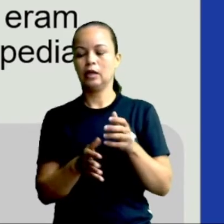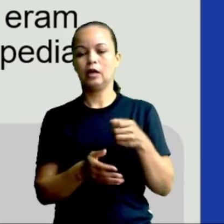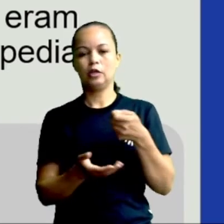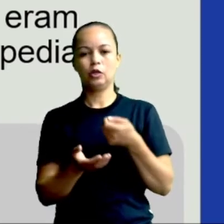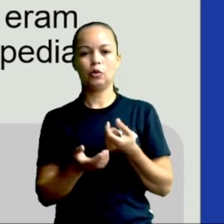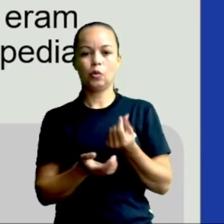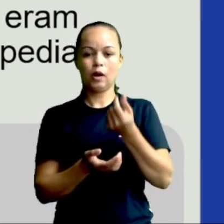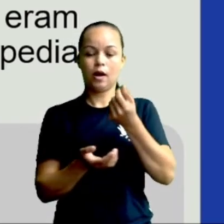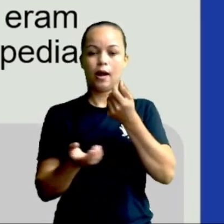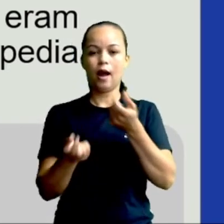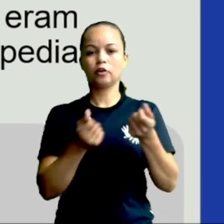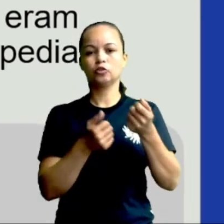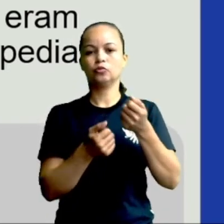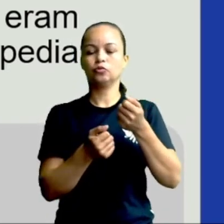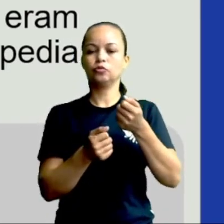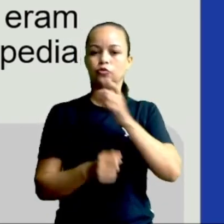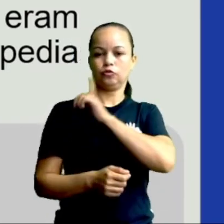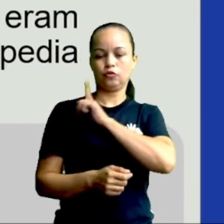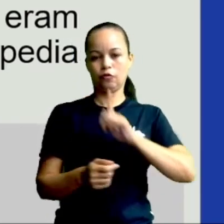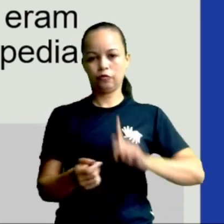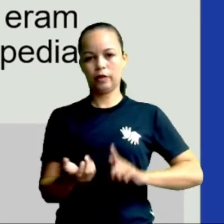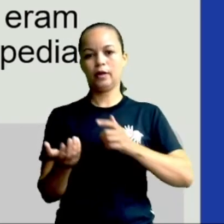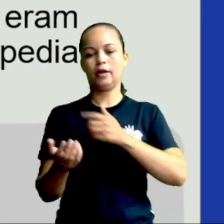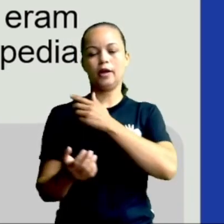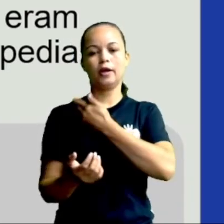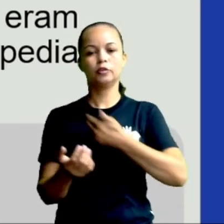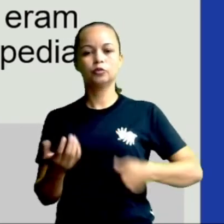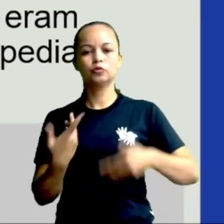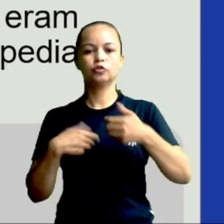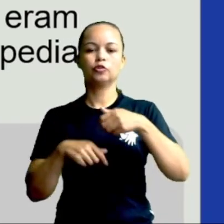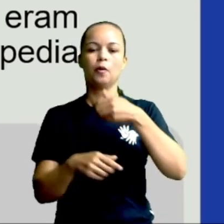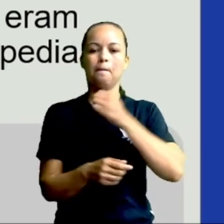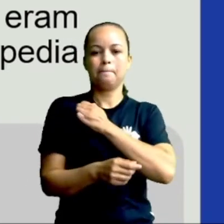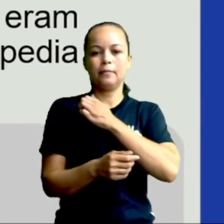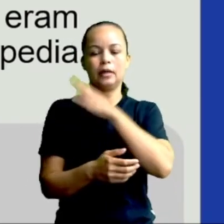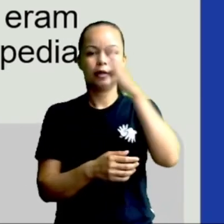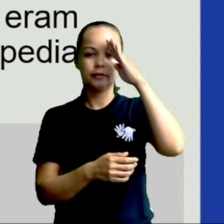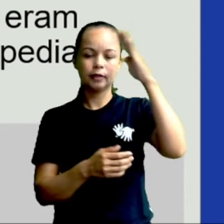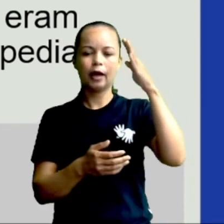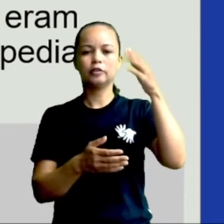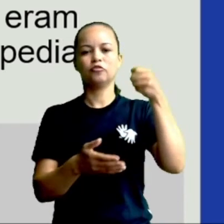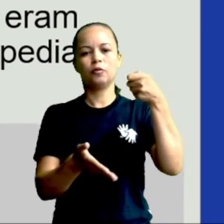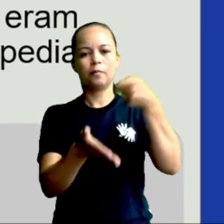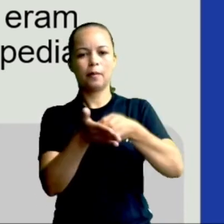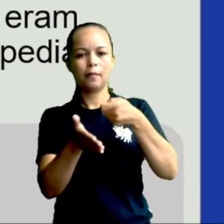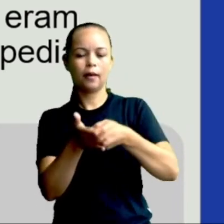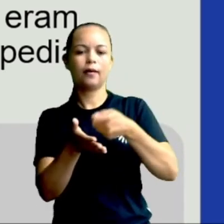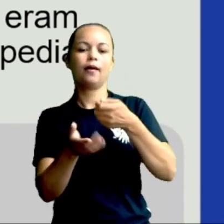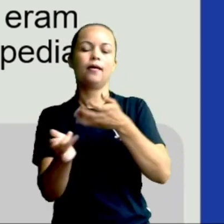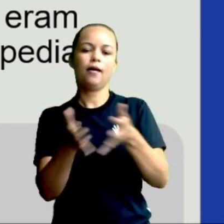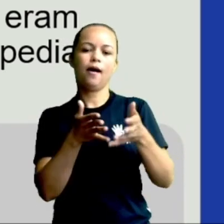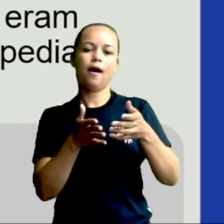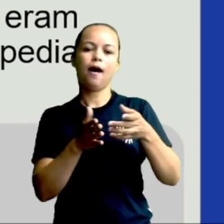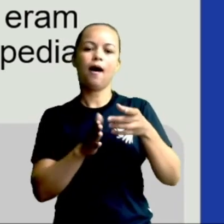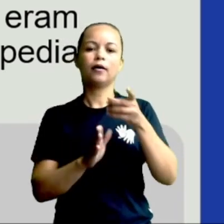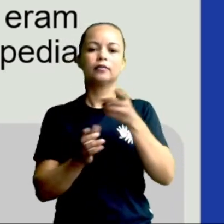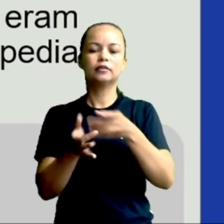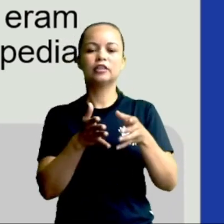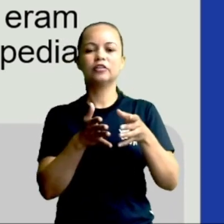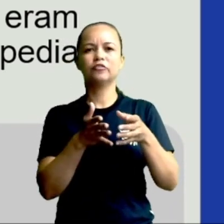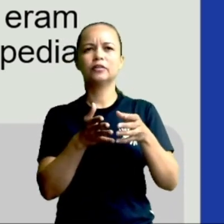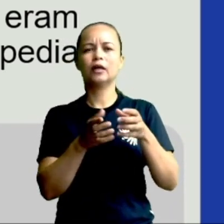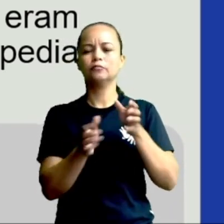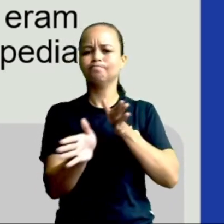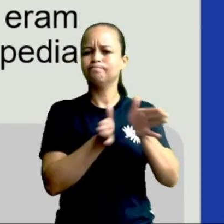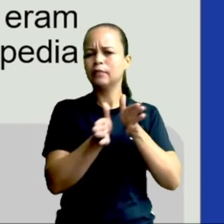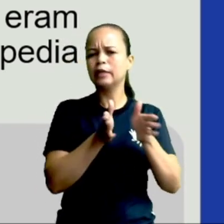dos governos militares contribuíram para aumentar a dívida externa do Brasil. Então, foi um período em que a nossa dívida,